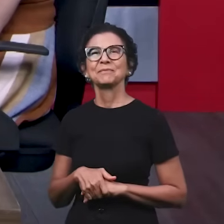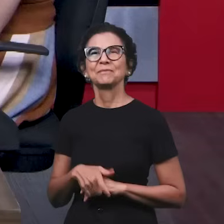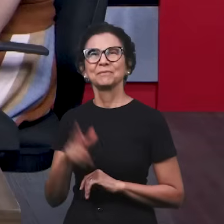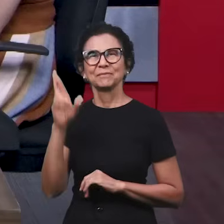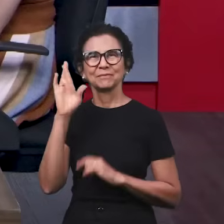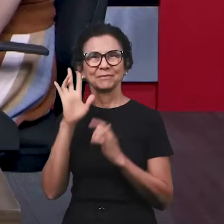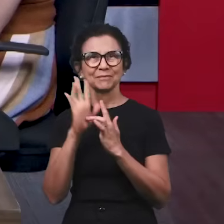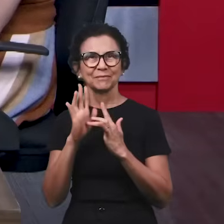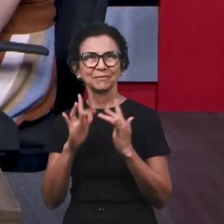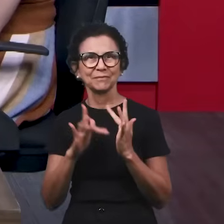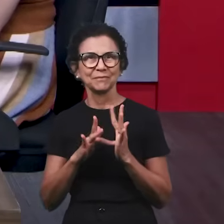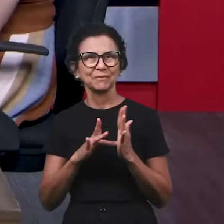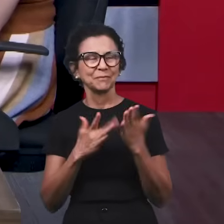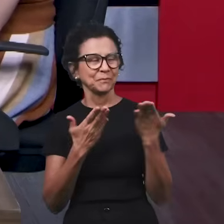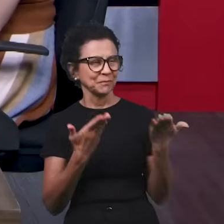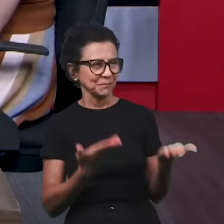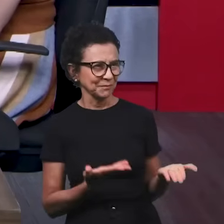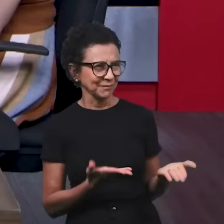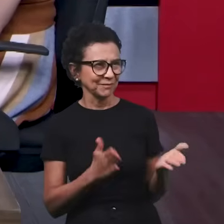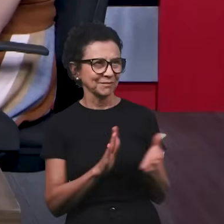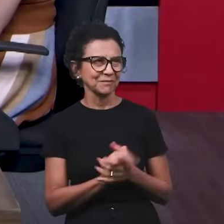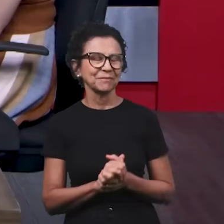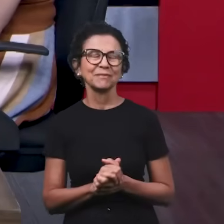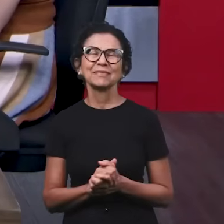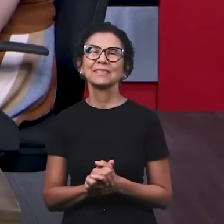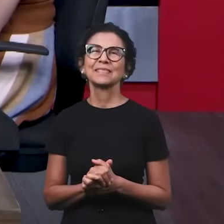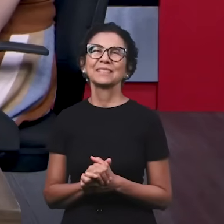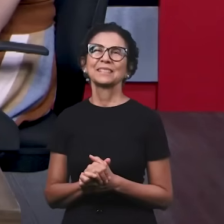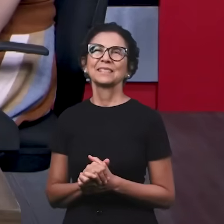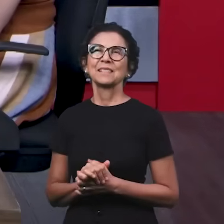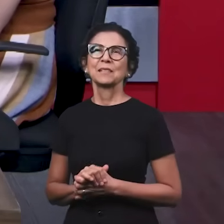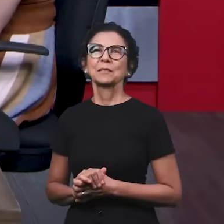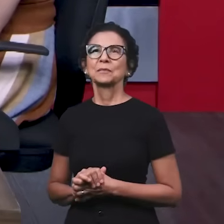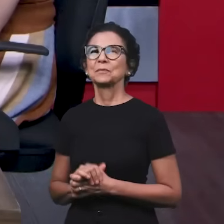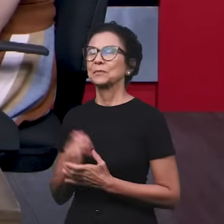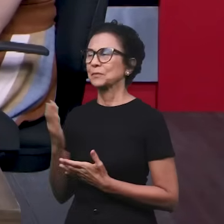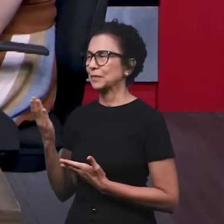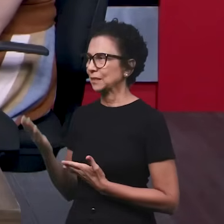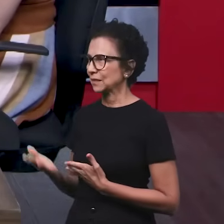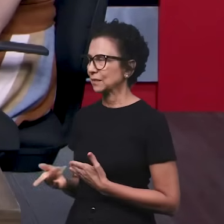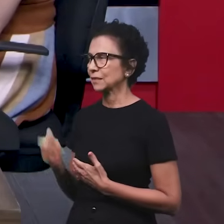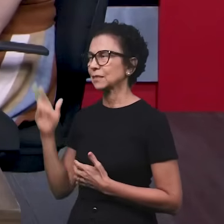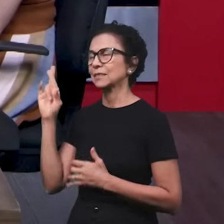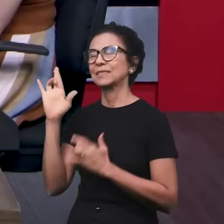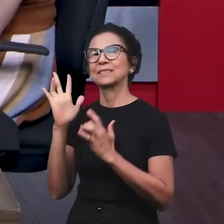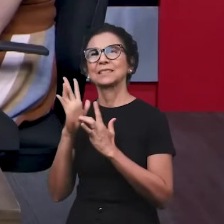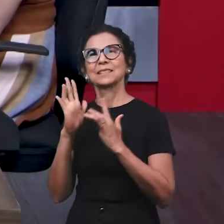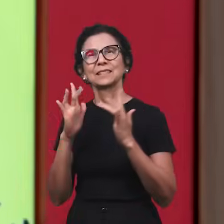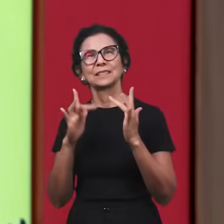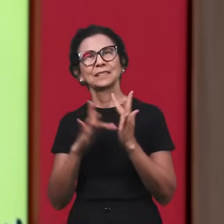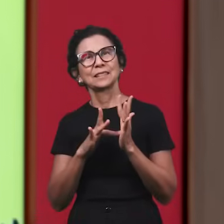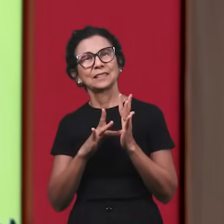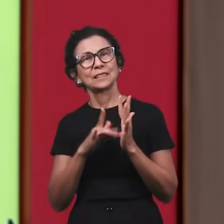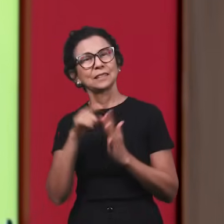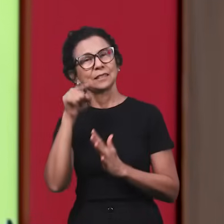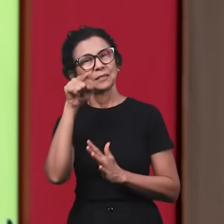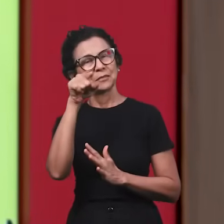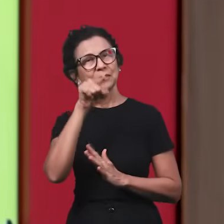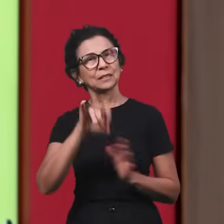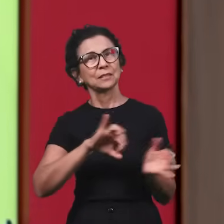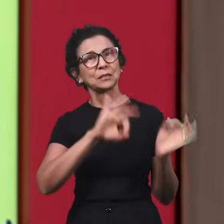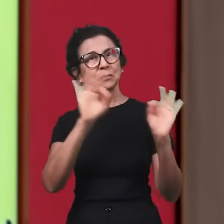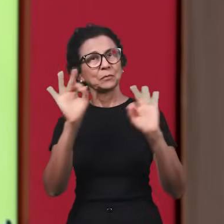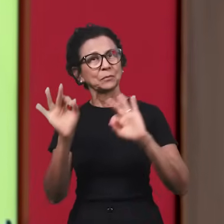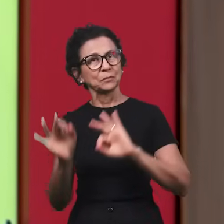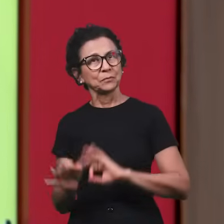Paz do Senhor. Irmã Kênia, a paz do Senhor. A paz do Senhor. Fernanda, a paz do Senhor. E você que